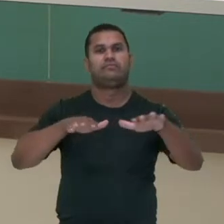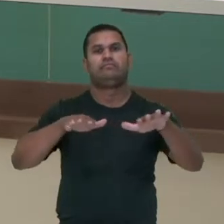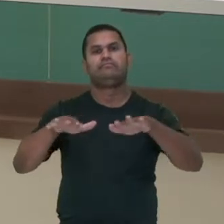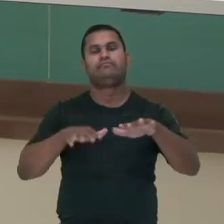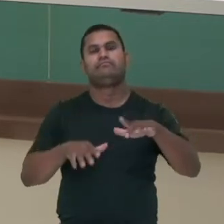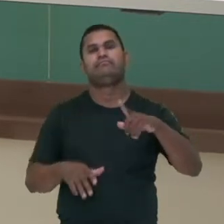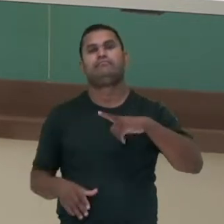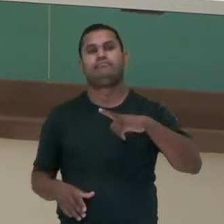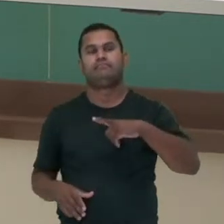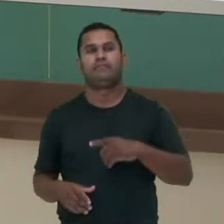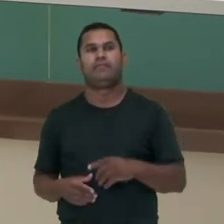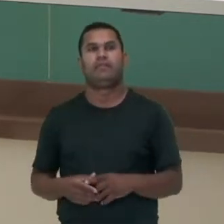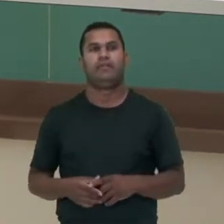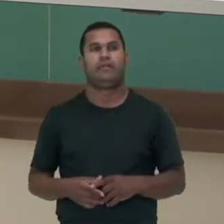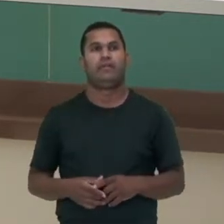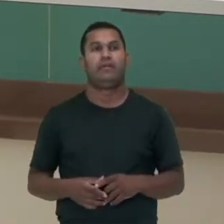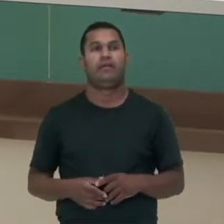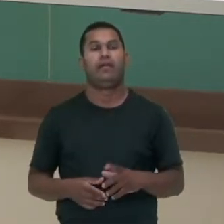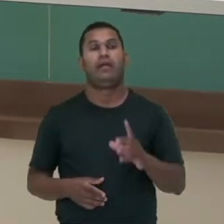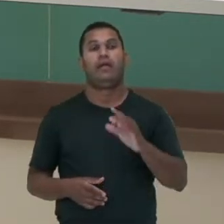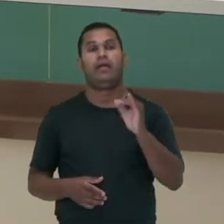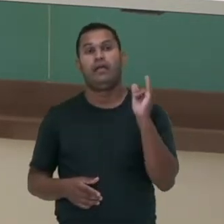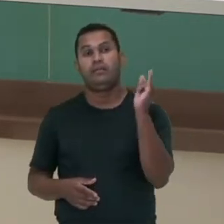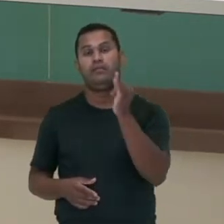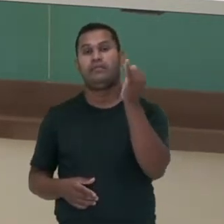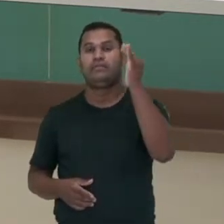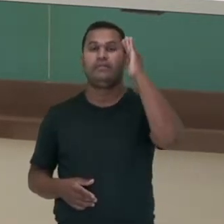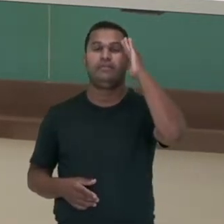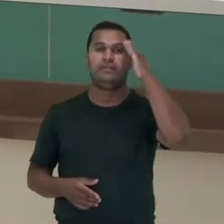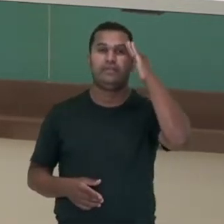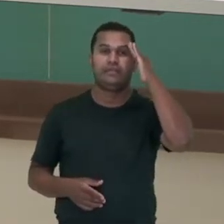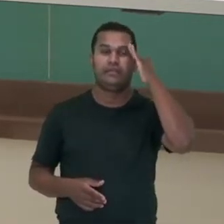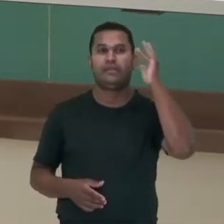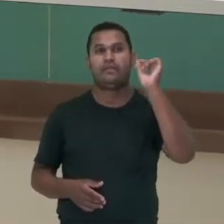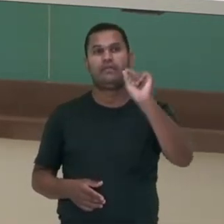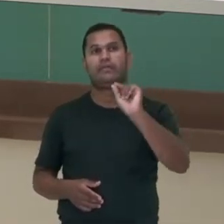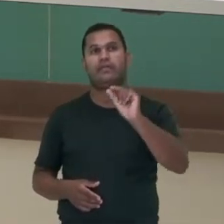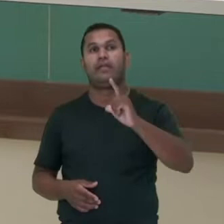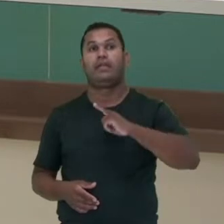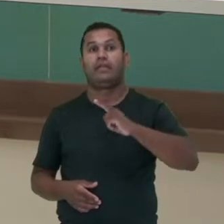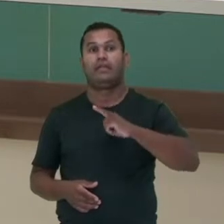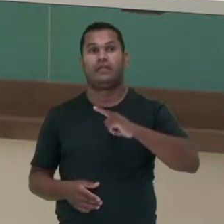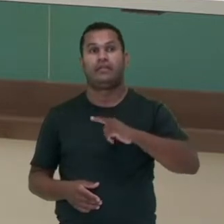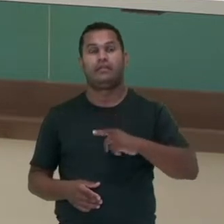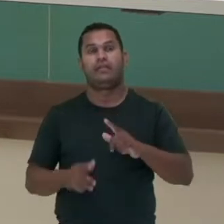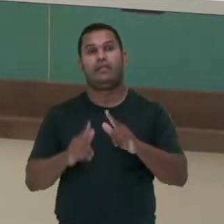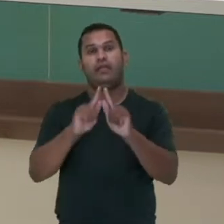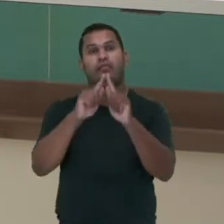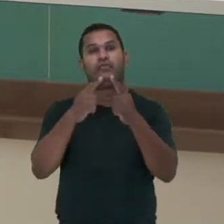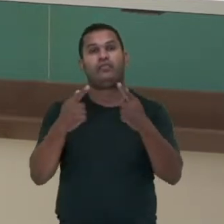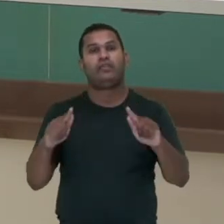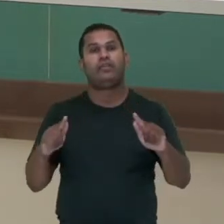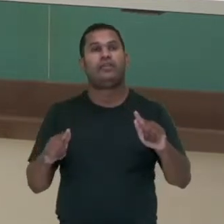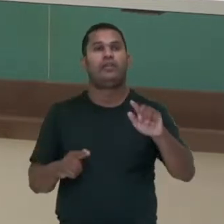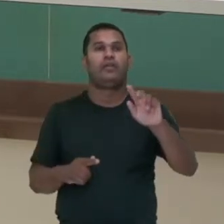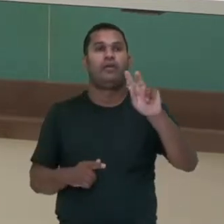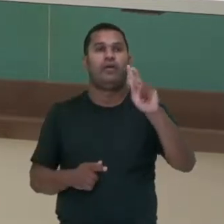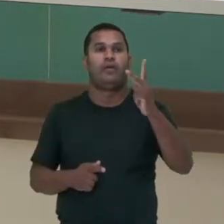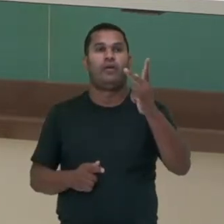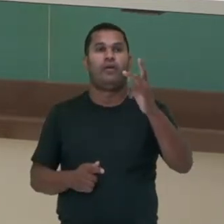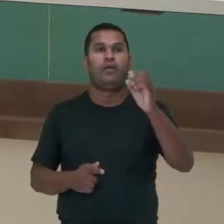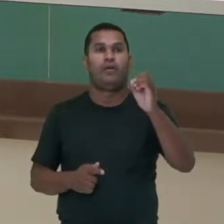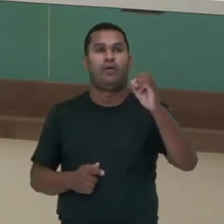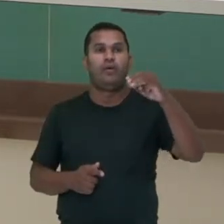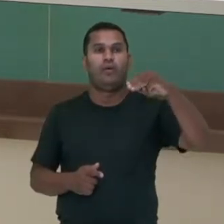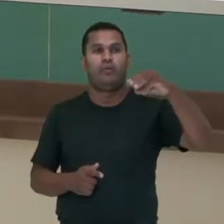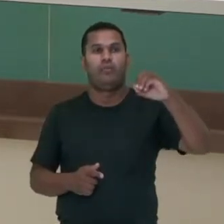genótipo homozigoto. É o indivíduo que apresenta no par de genes certo caráter os dois alelos idênticos.